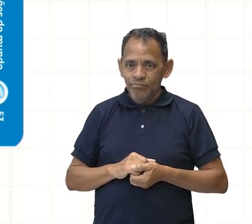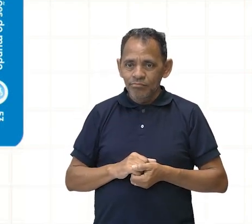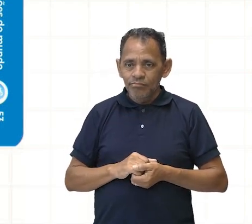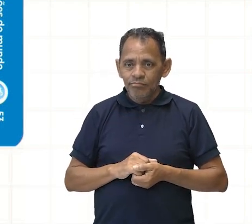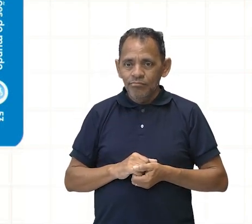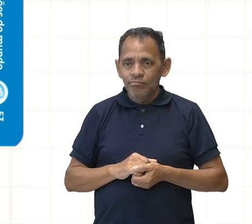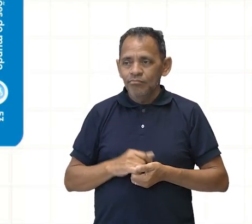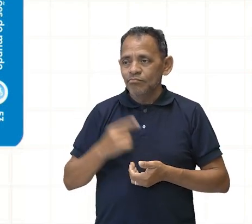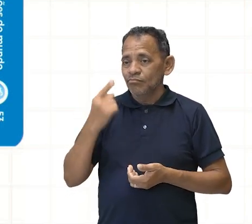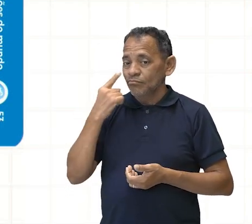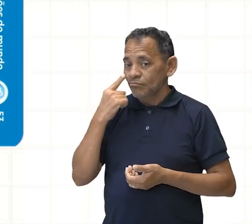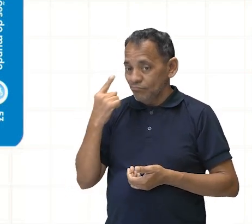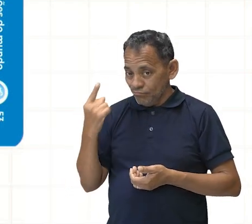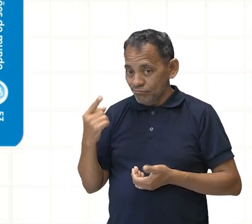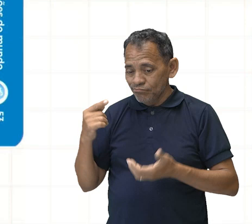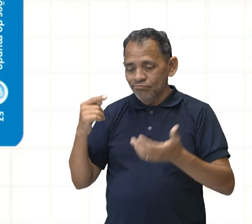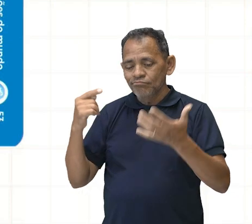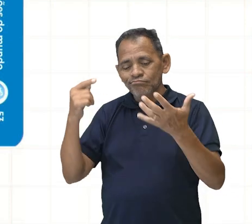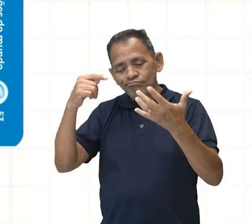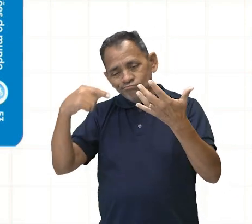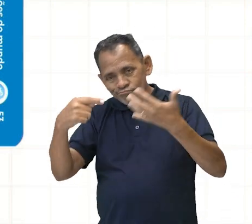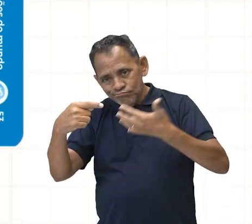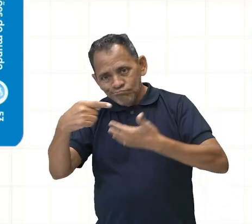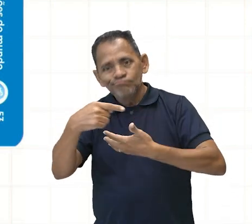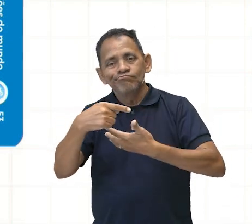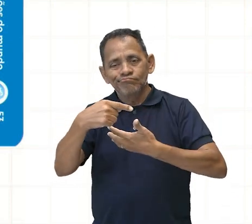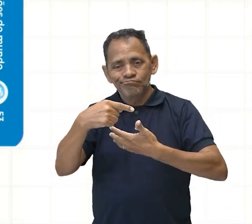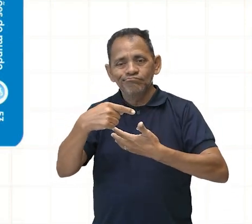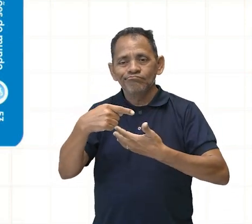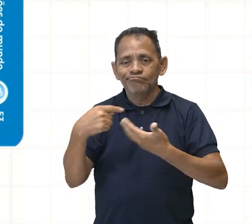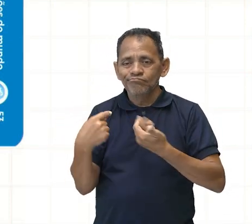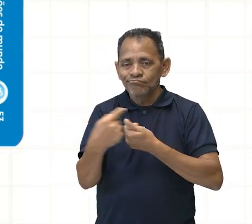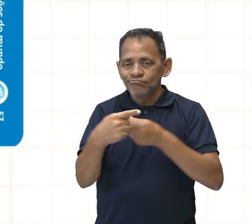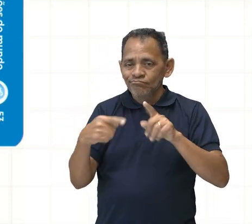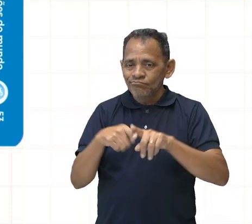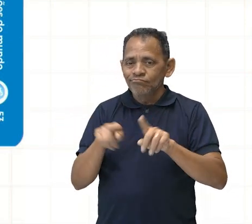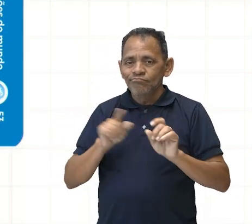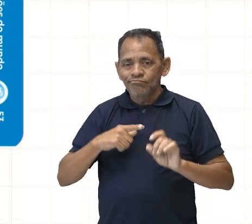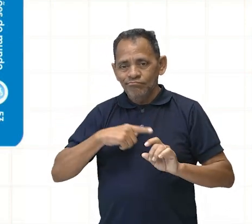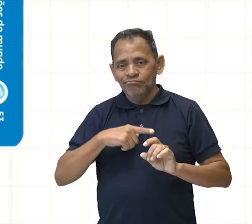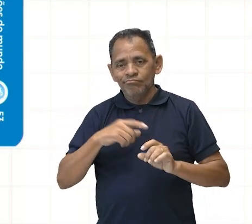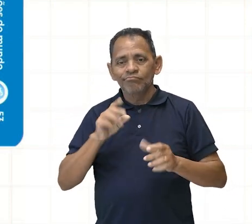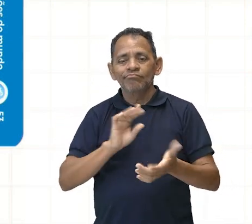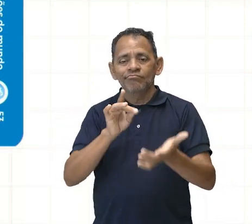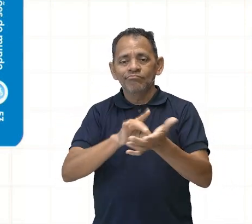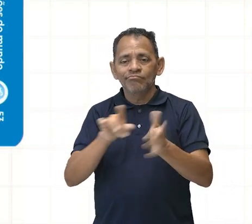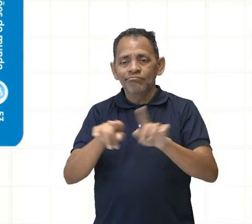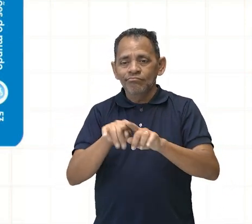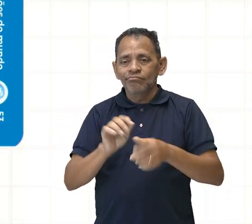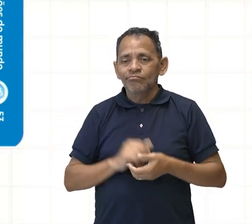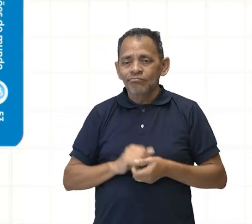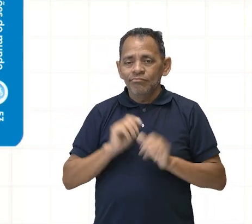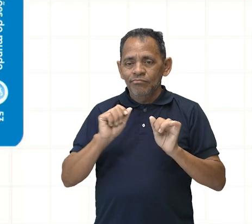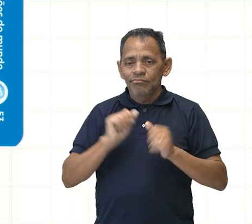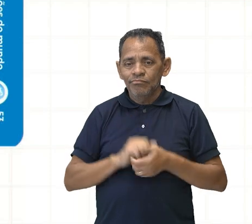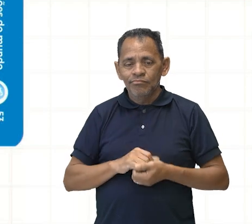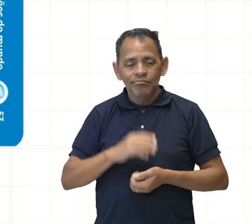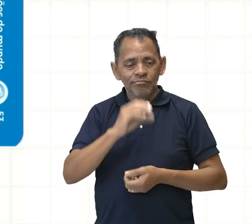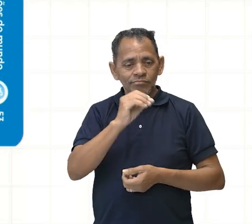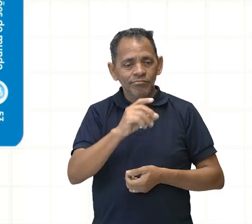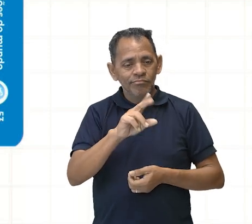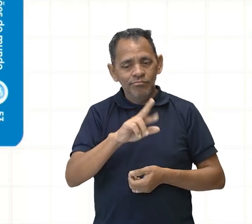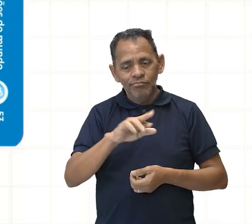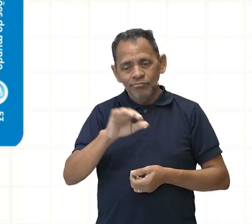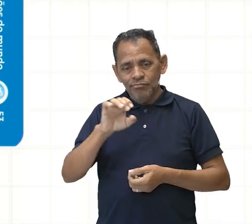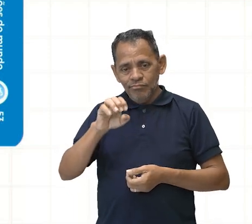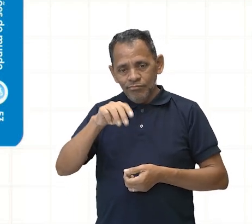continente asiático acaba tendo esse destaque. Um deles que a gente pode observar também vai ser do Oriente Médio, tendo